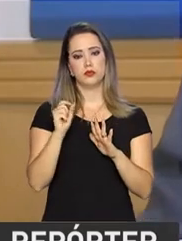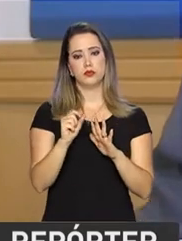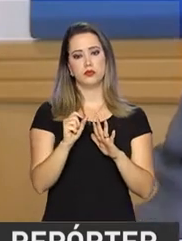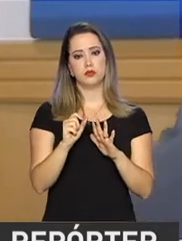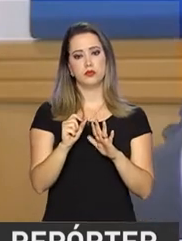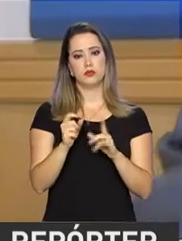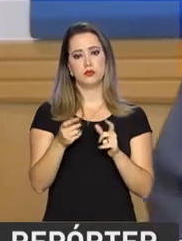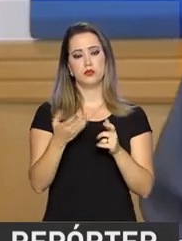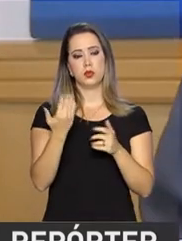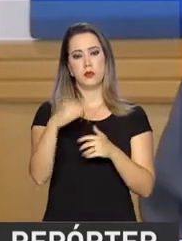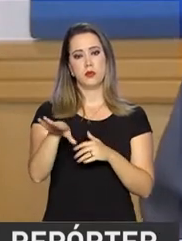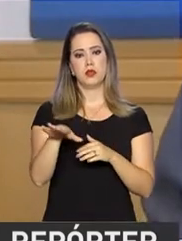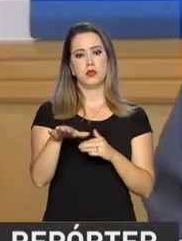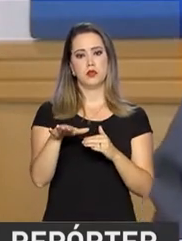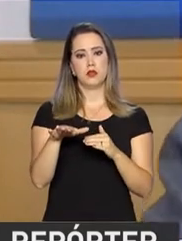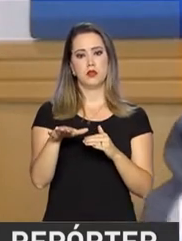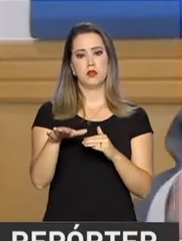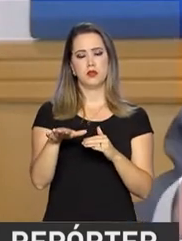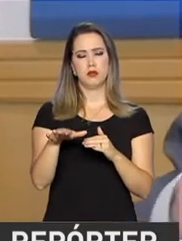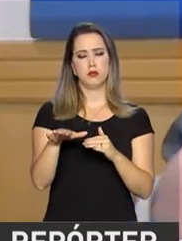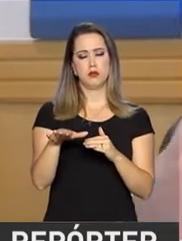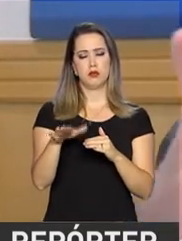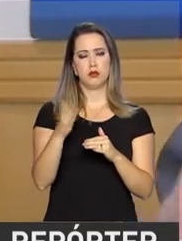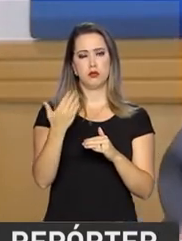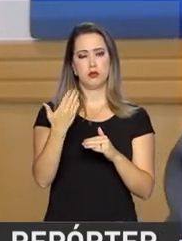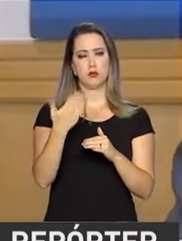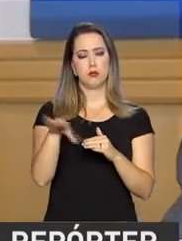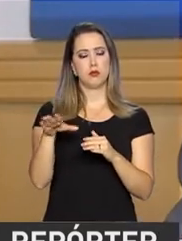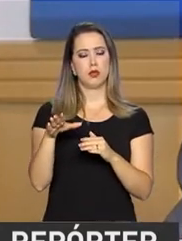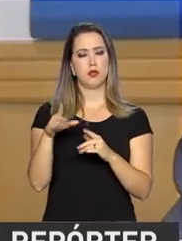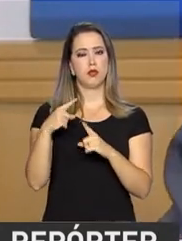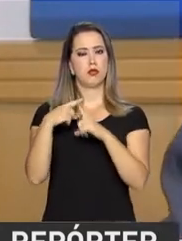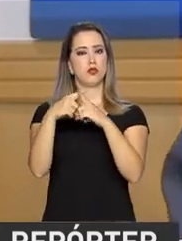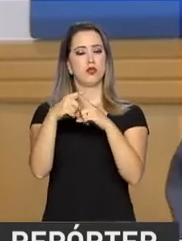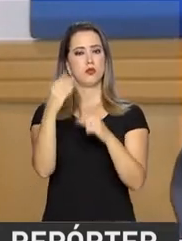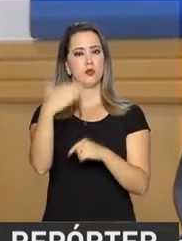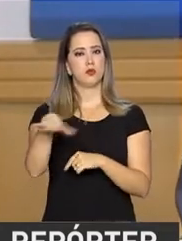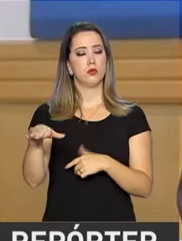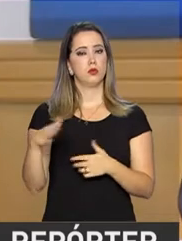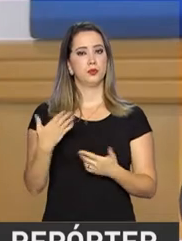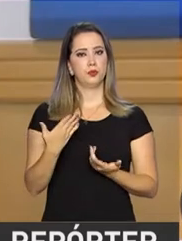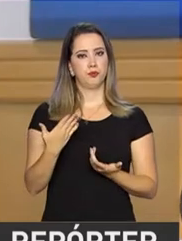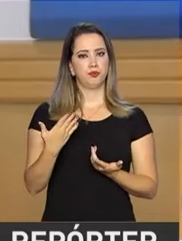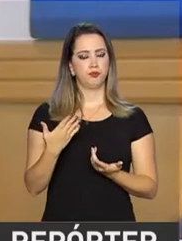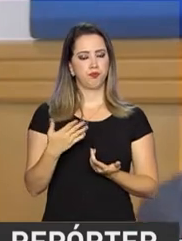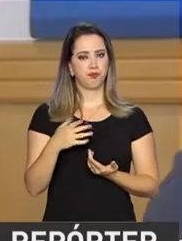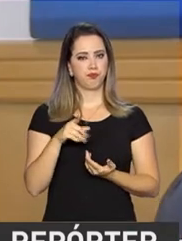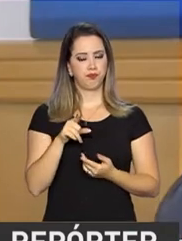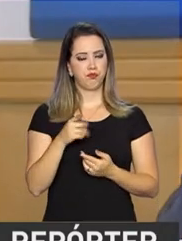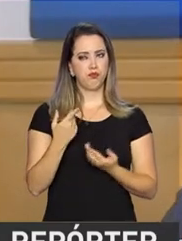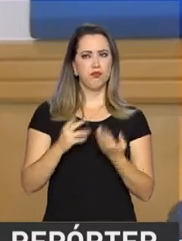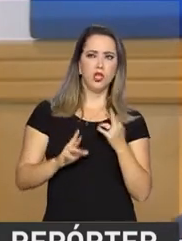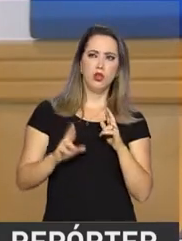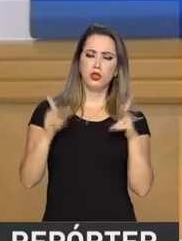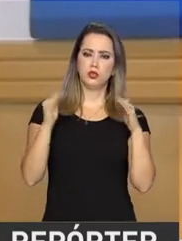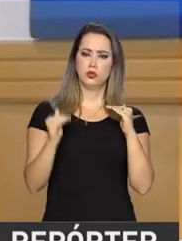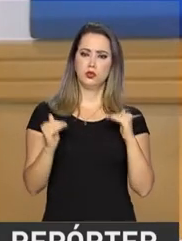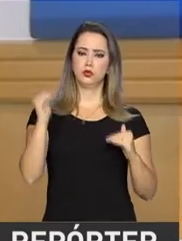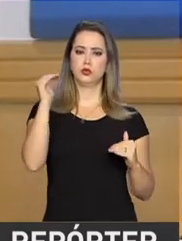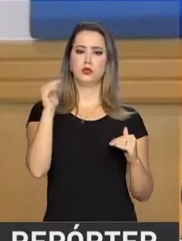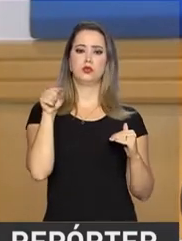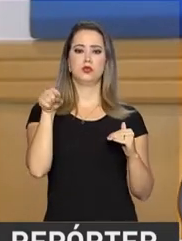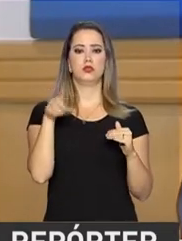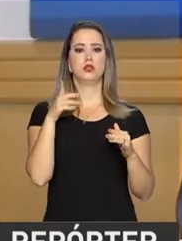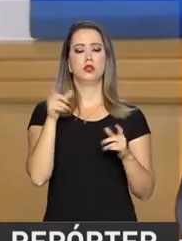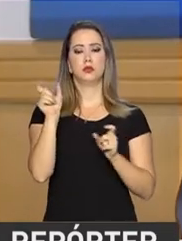esta metade metade então você você veja distorção geradora dos privilégios que é exatamente o privilégio é